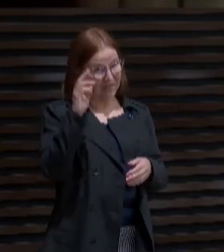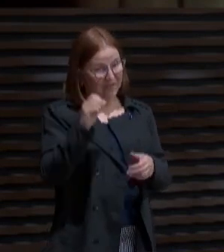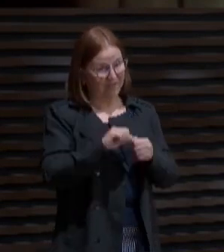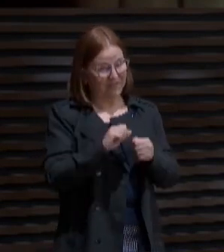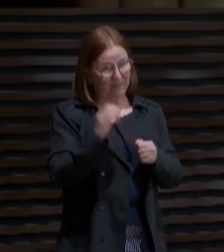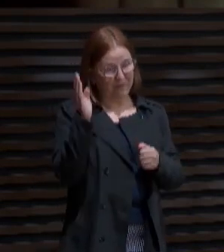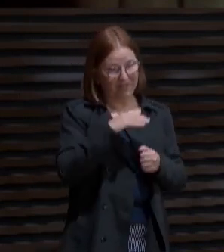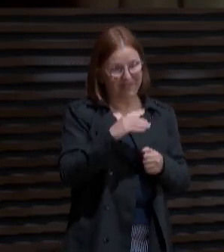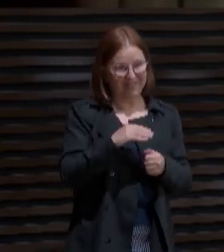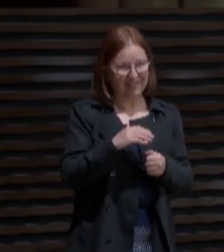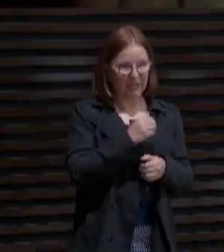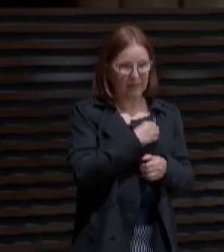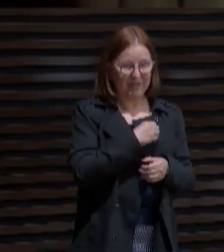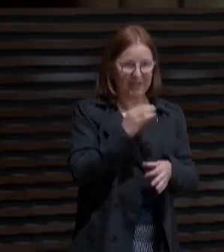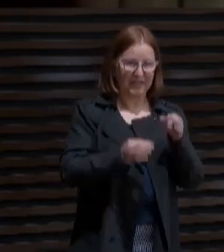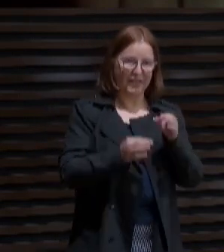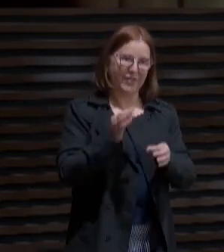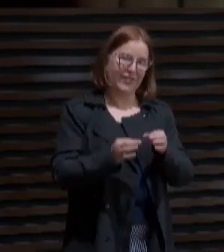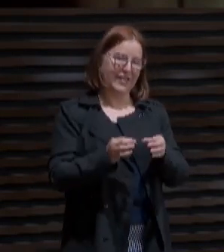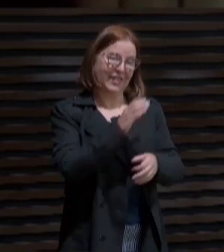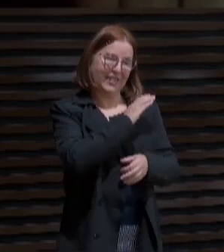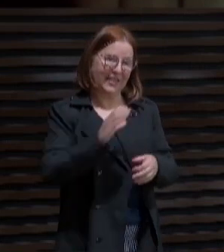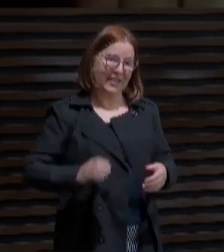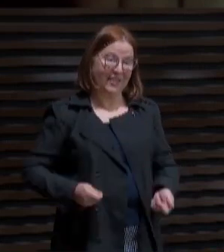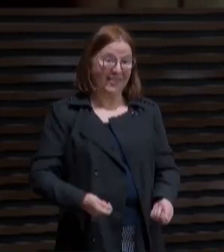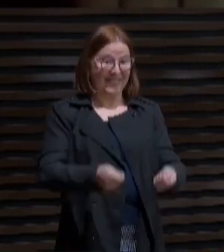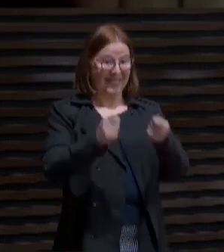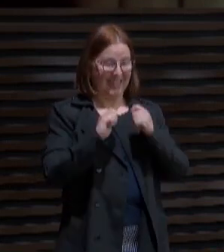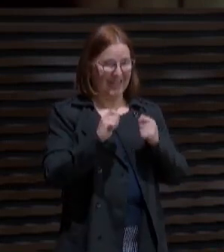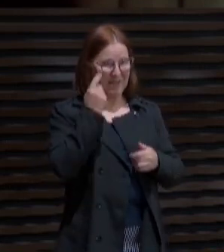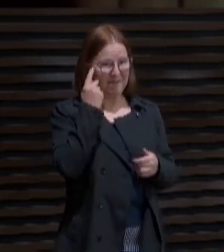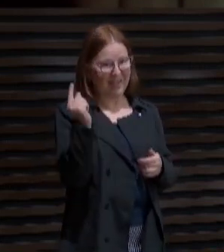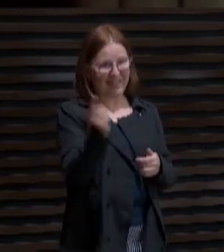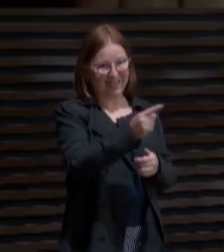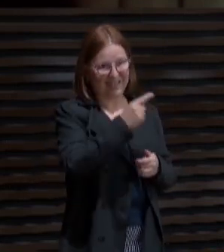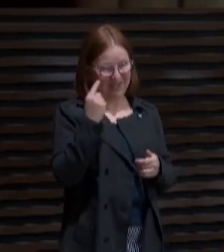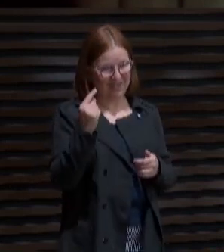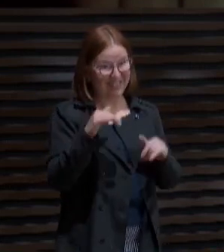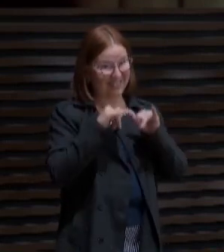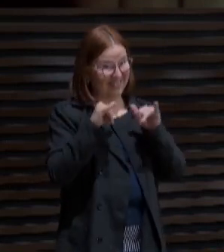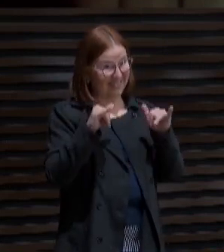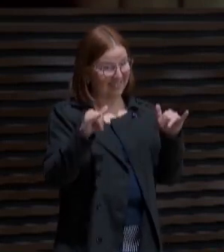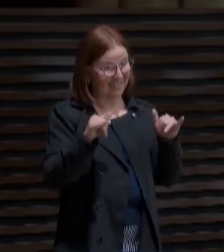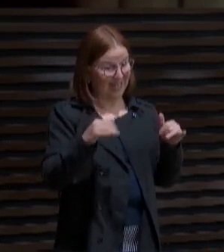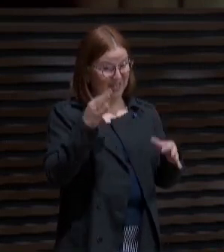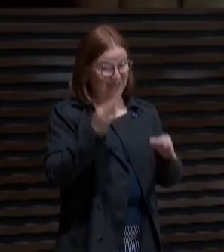os pecados e a justiça de Cristo imputada a nós, para que pudéssemos ser declarados justos.